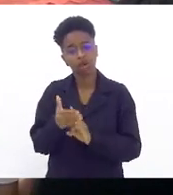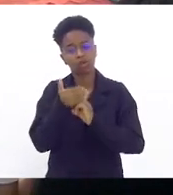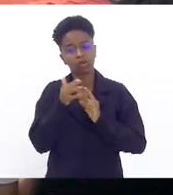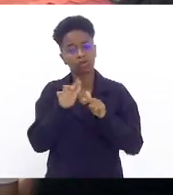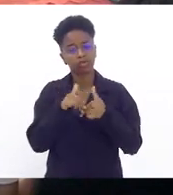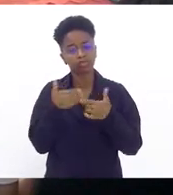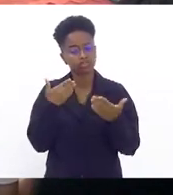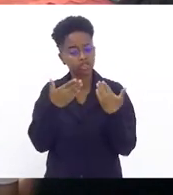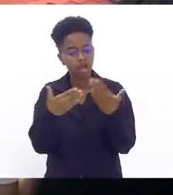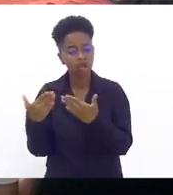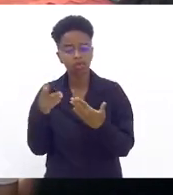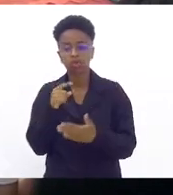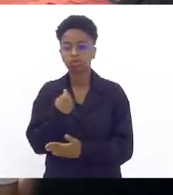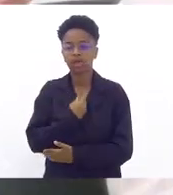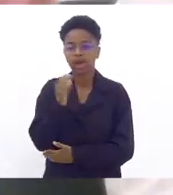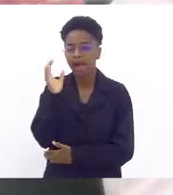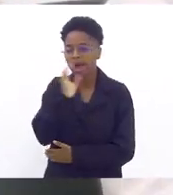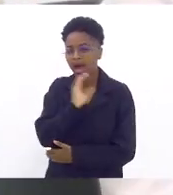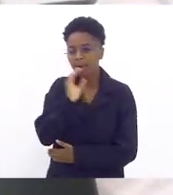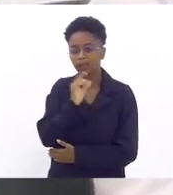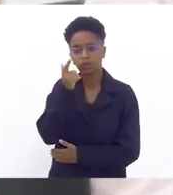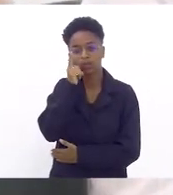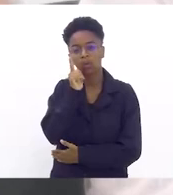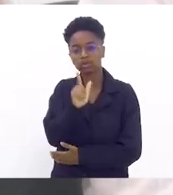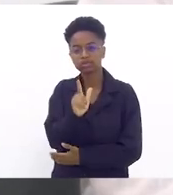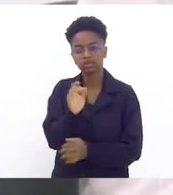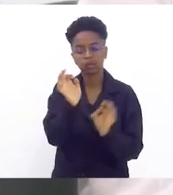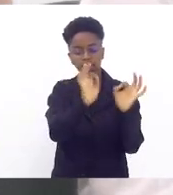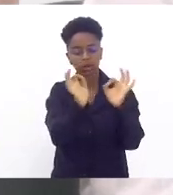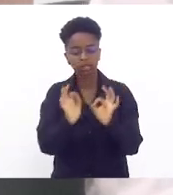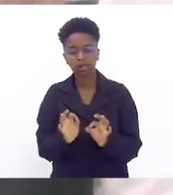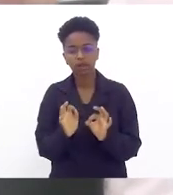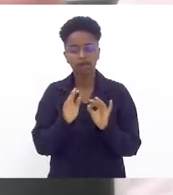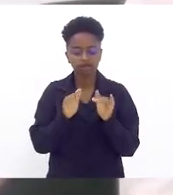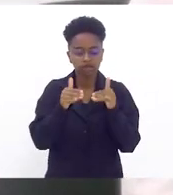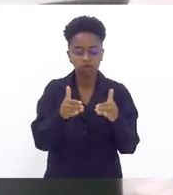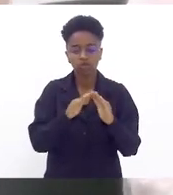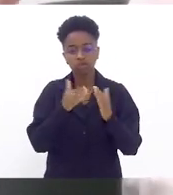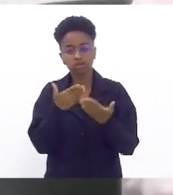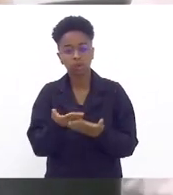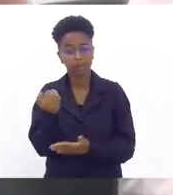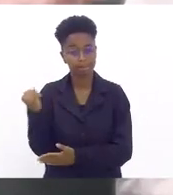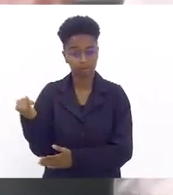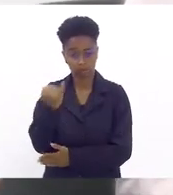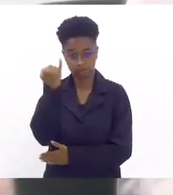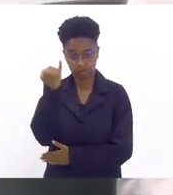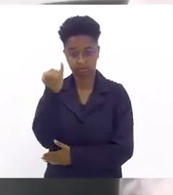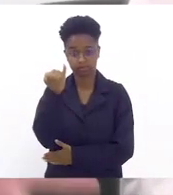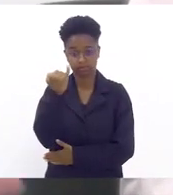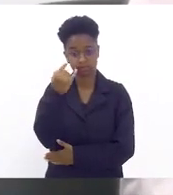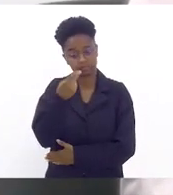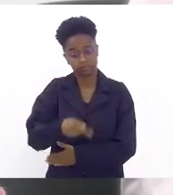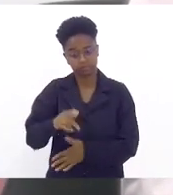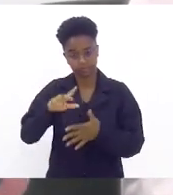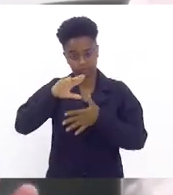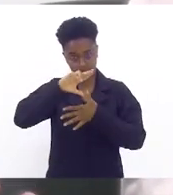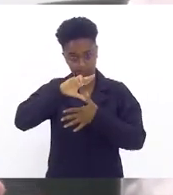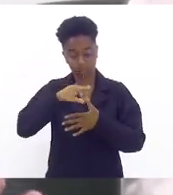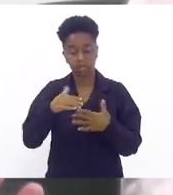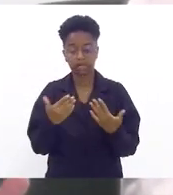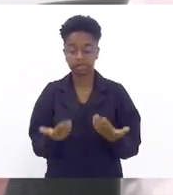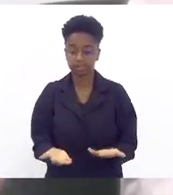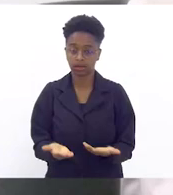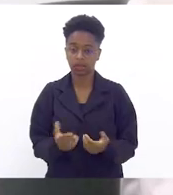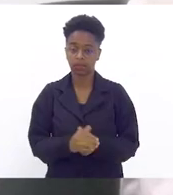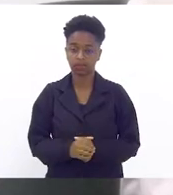que a gente rapidamente conseguiu traçar em prol de uma escola importantíssima para América Latina né E aí então